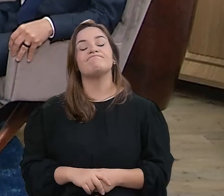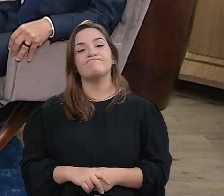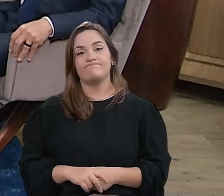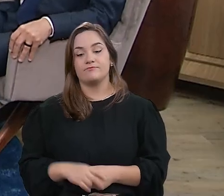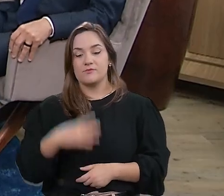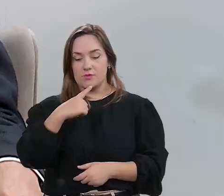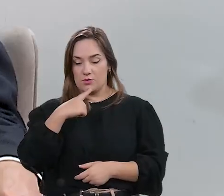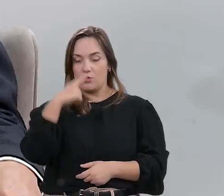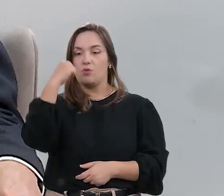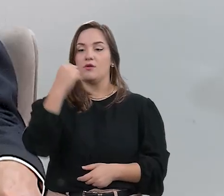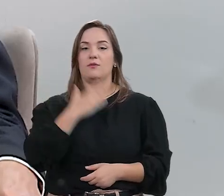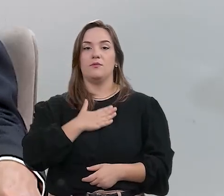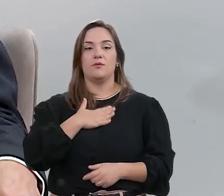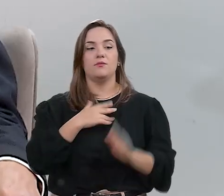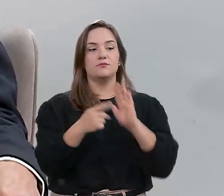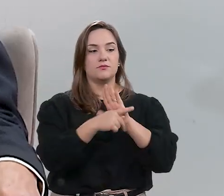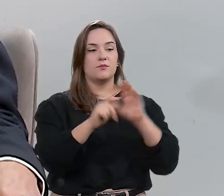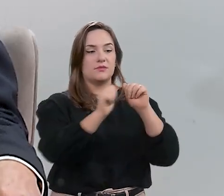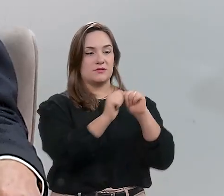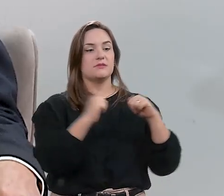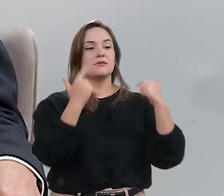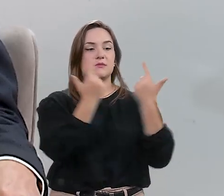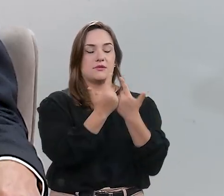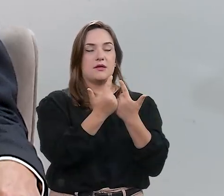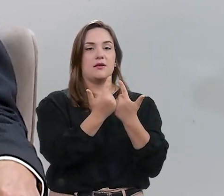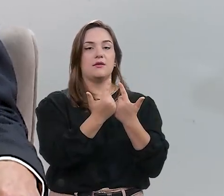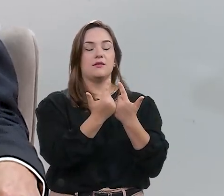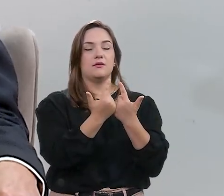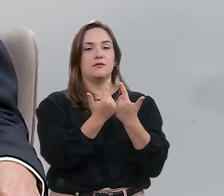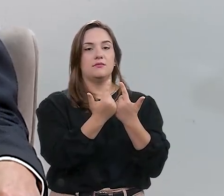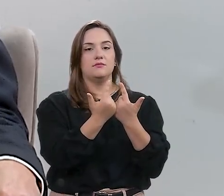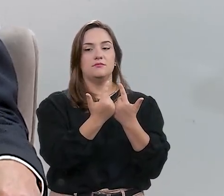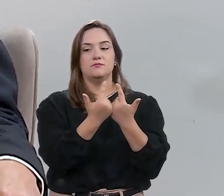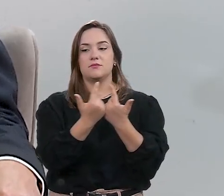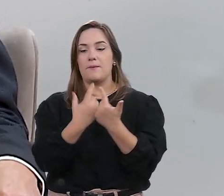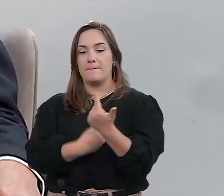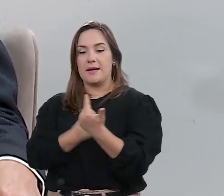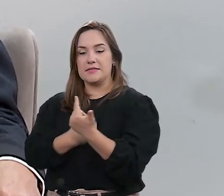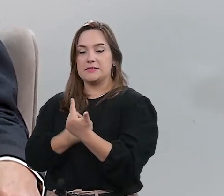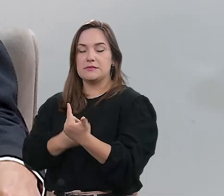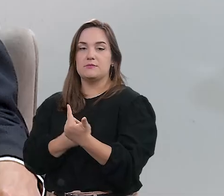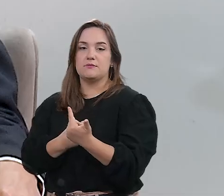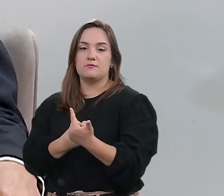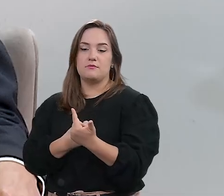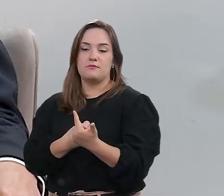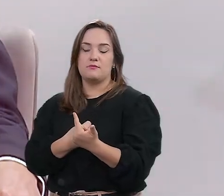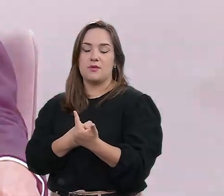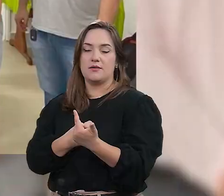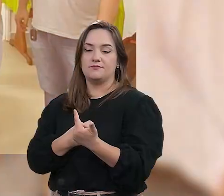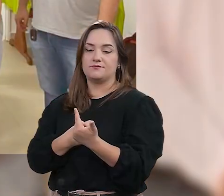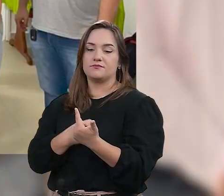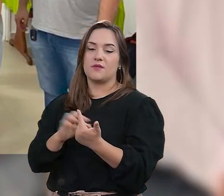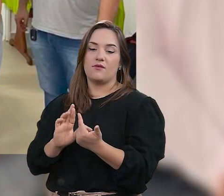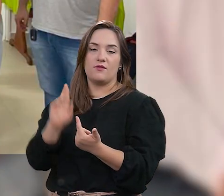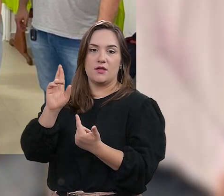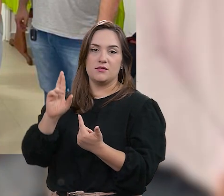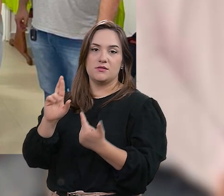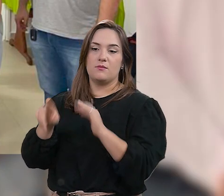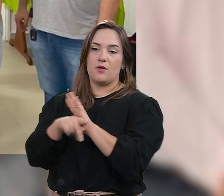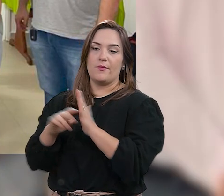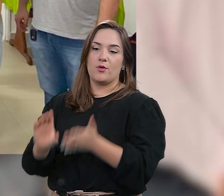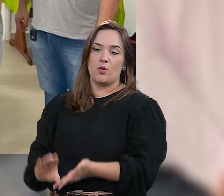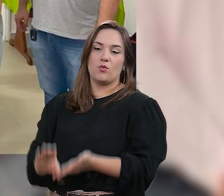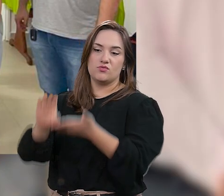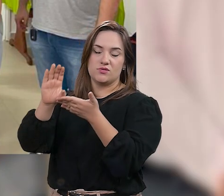né, pela Assembleia Legislativa como membro titular do Conselho Estadual de Defesa dos Direitos da Pessoa